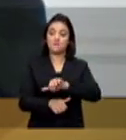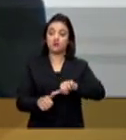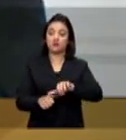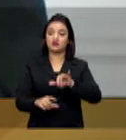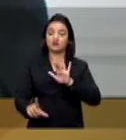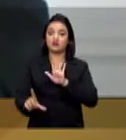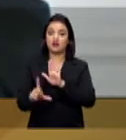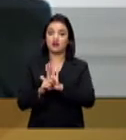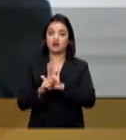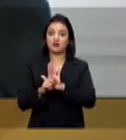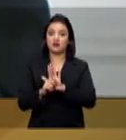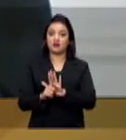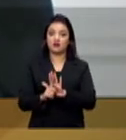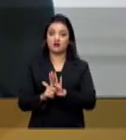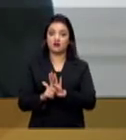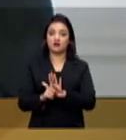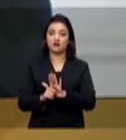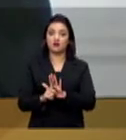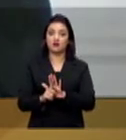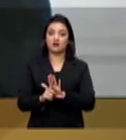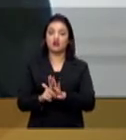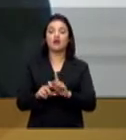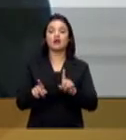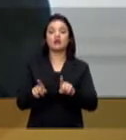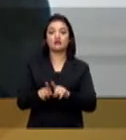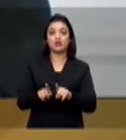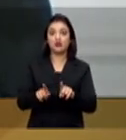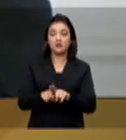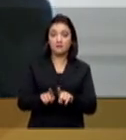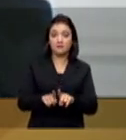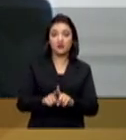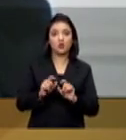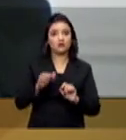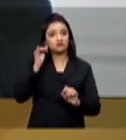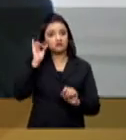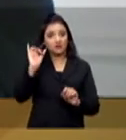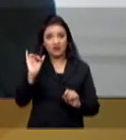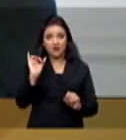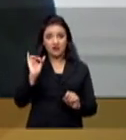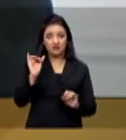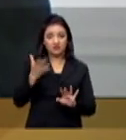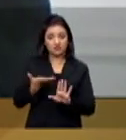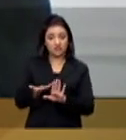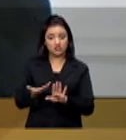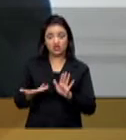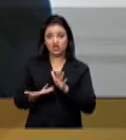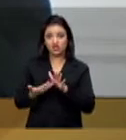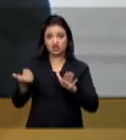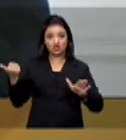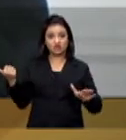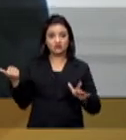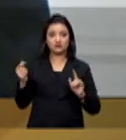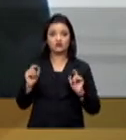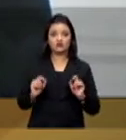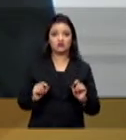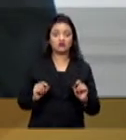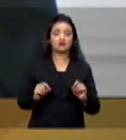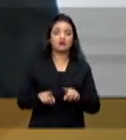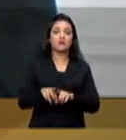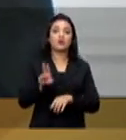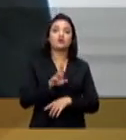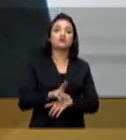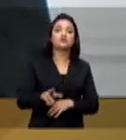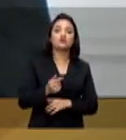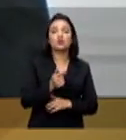legislativa, com afastamento do preceito secundário e utilização, por analogia, de um